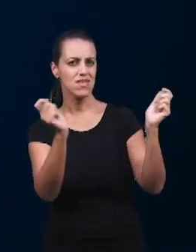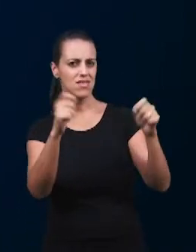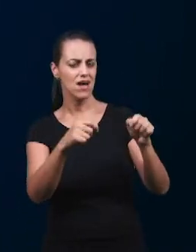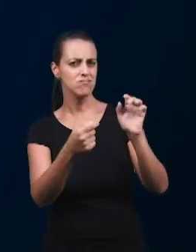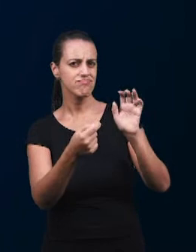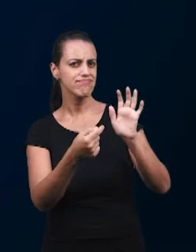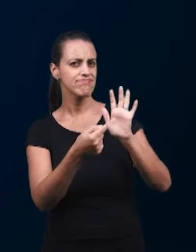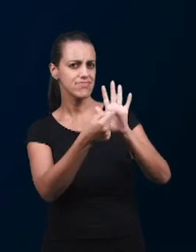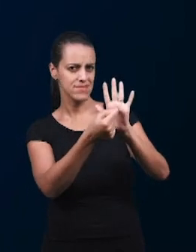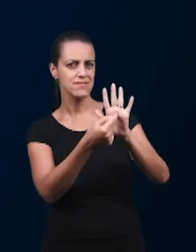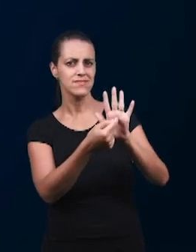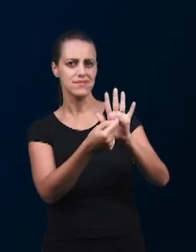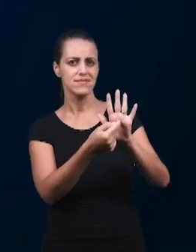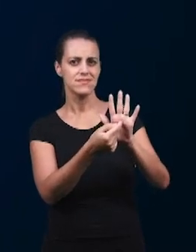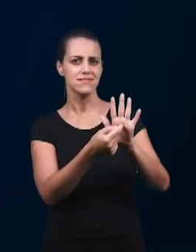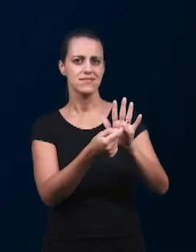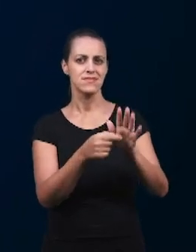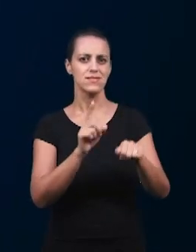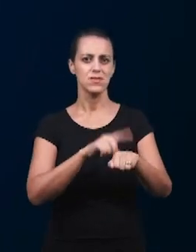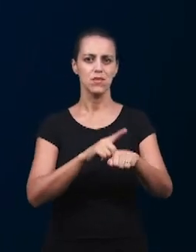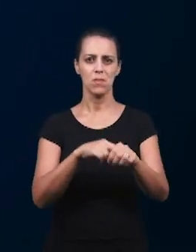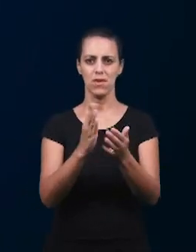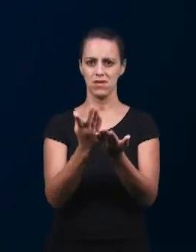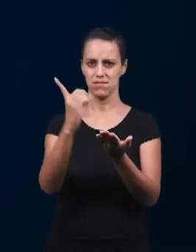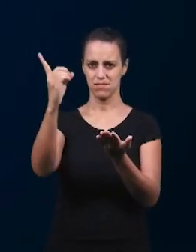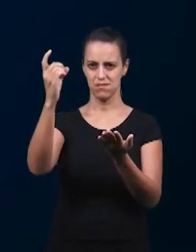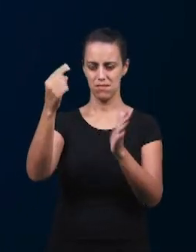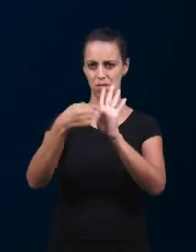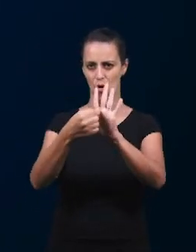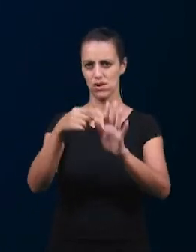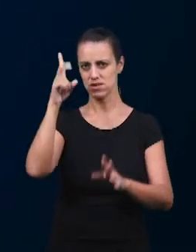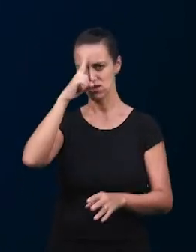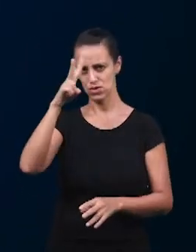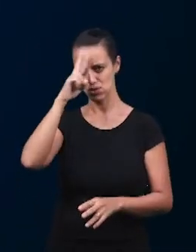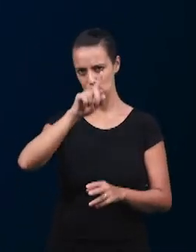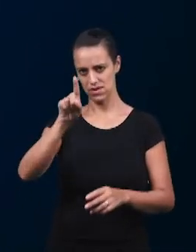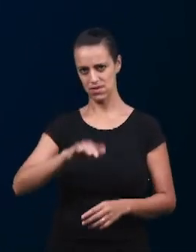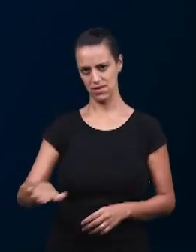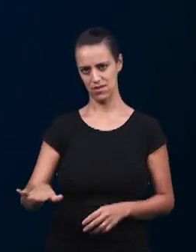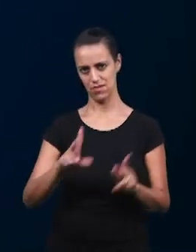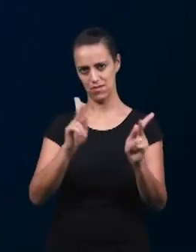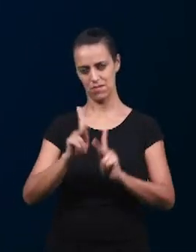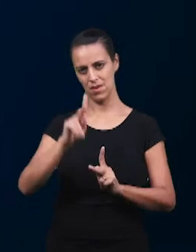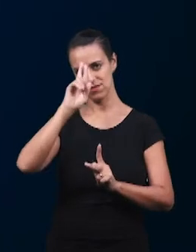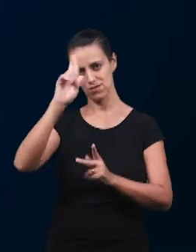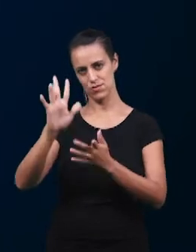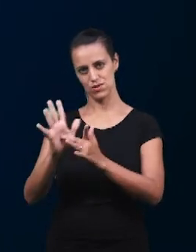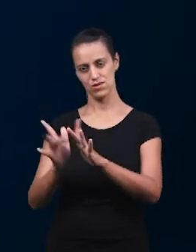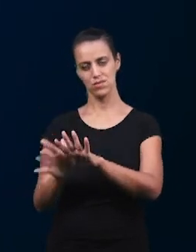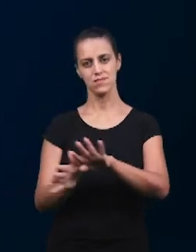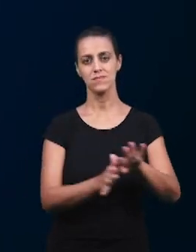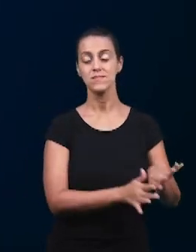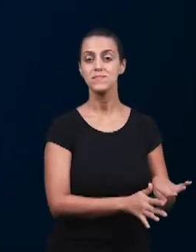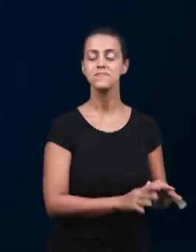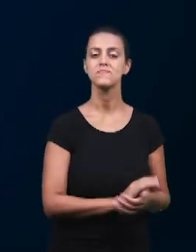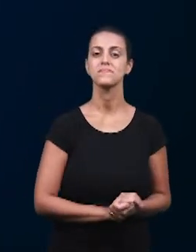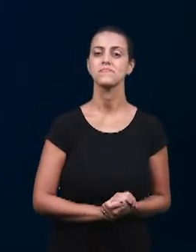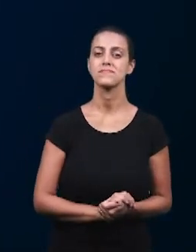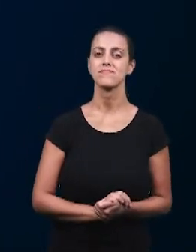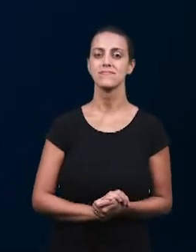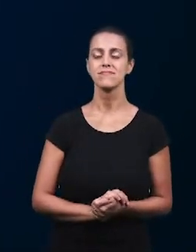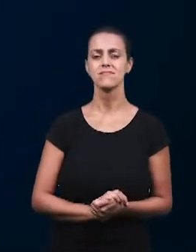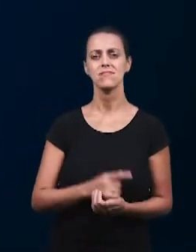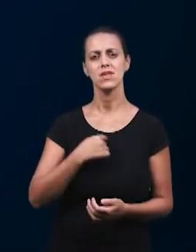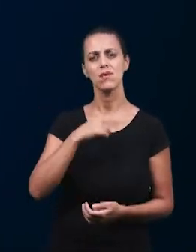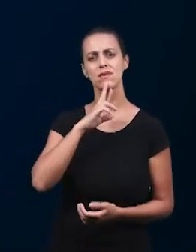podemos destacar na passagem bíblica de Zaqueu. A paz do Senhor Jesus. A paz do Senhor,